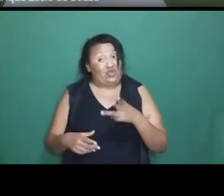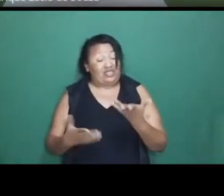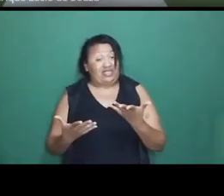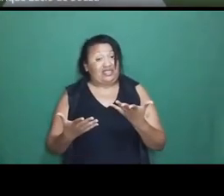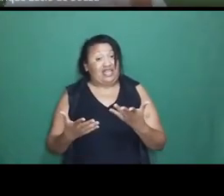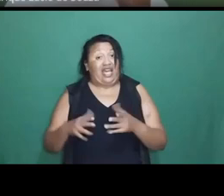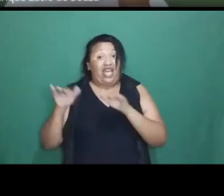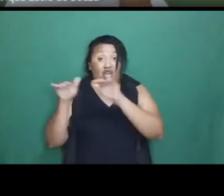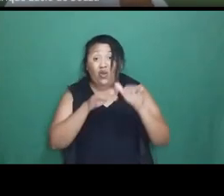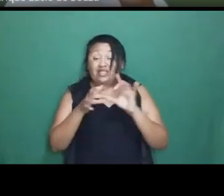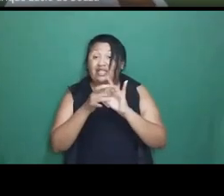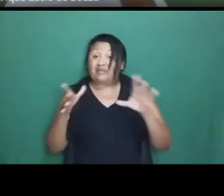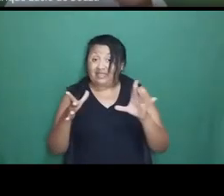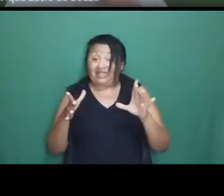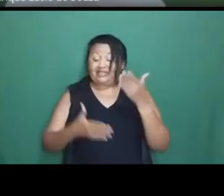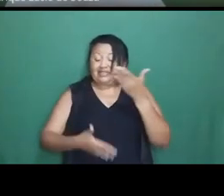fraternidade